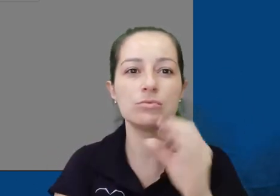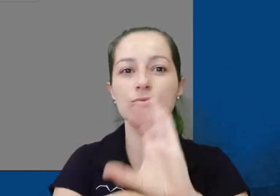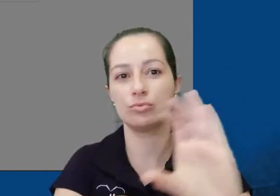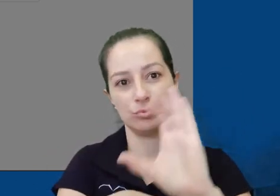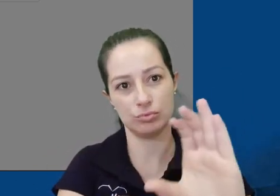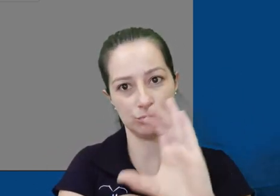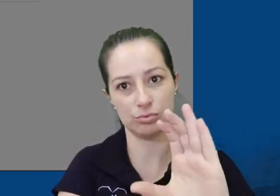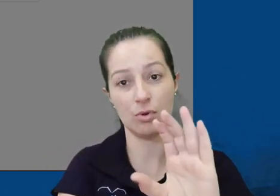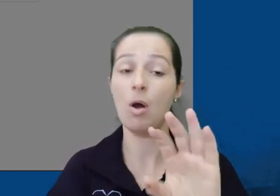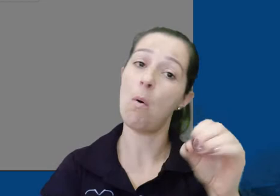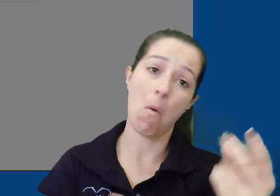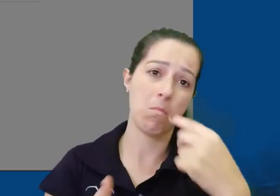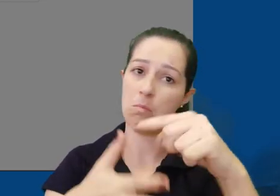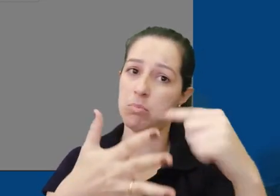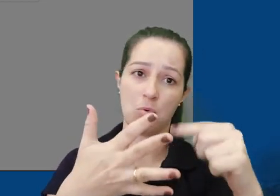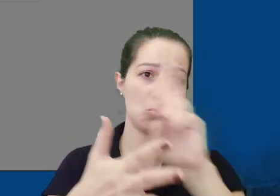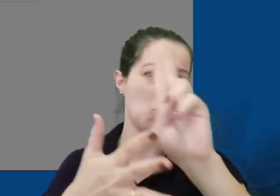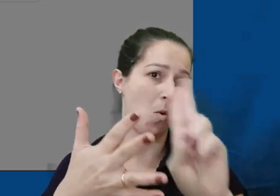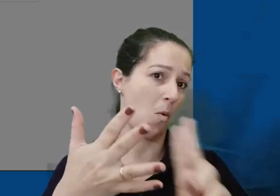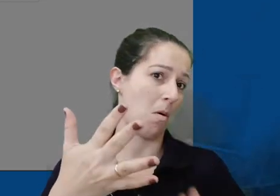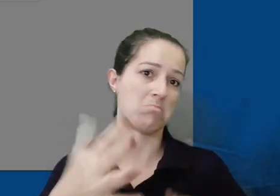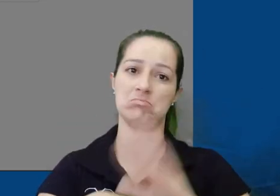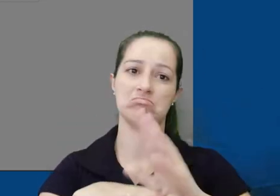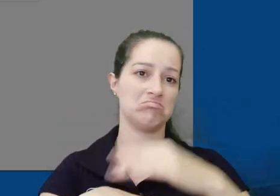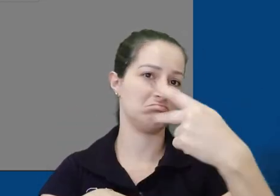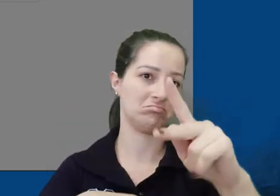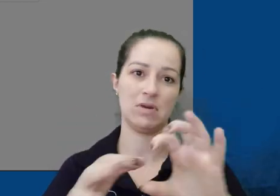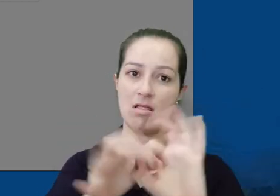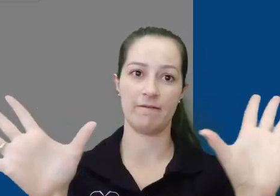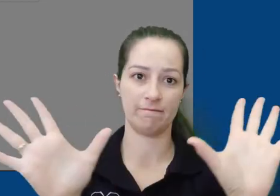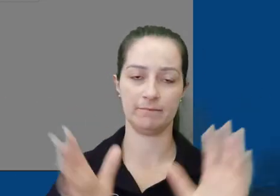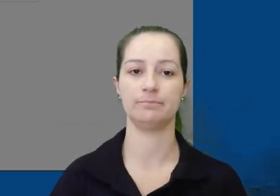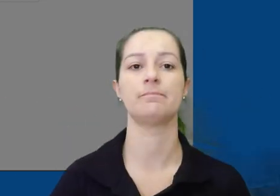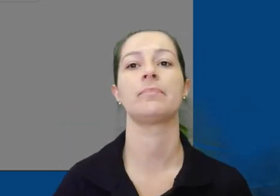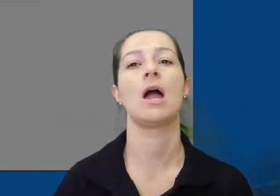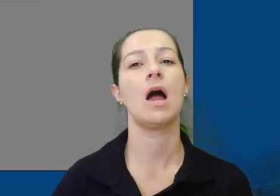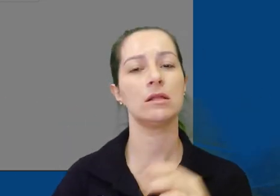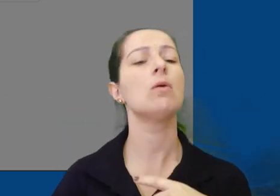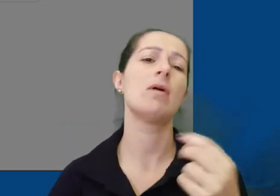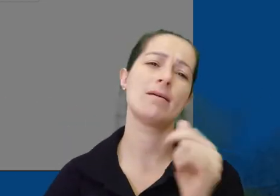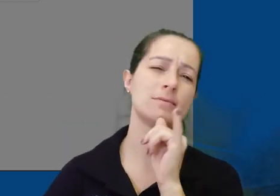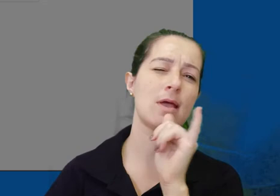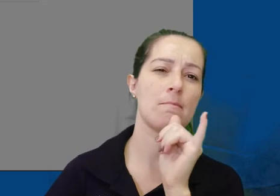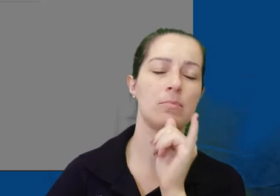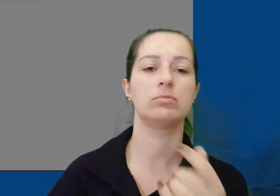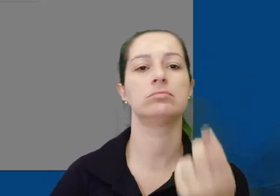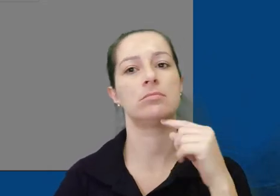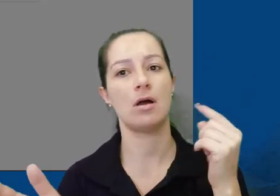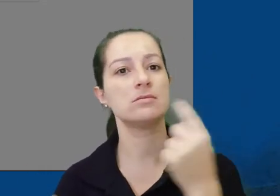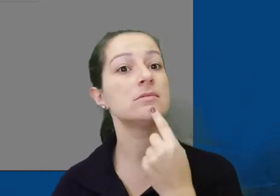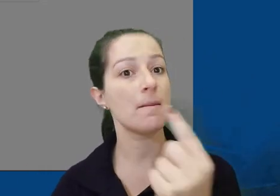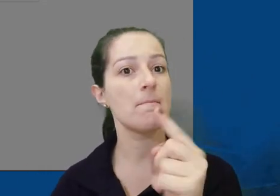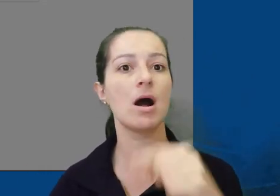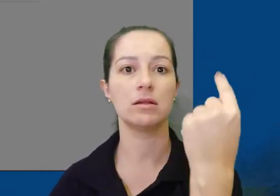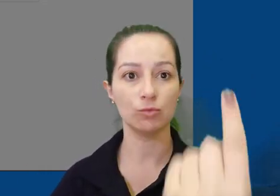Mas você pode nomear separar os tópicos da forma que preferir esquisito vai apenas da sua organização Ah então deixa ele semana